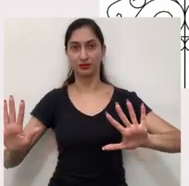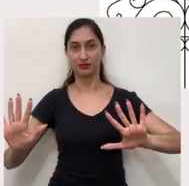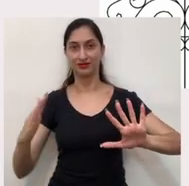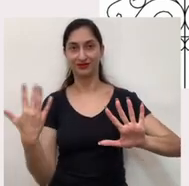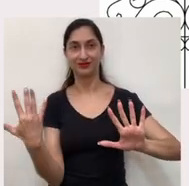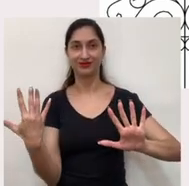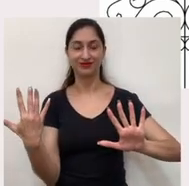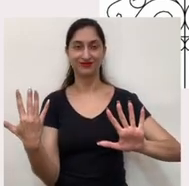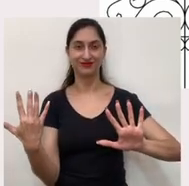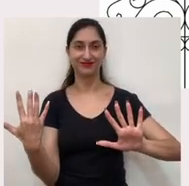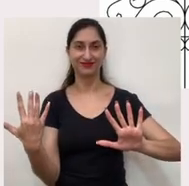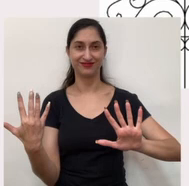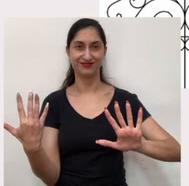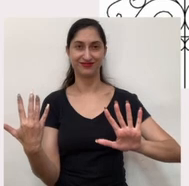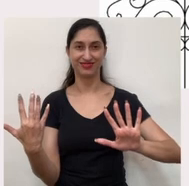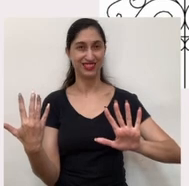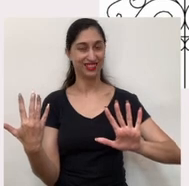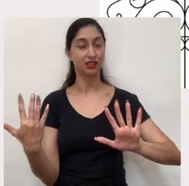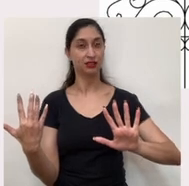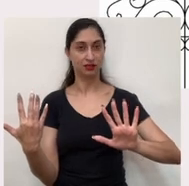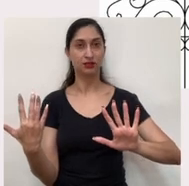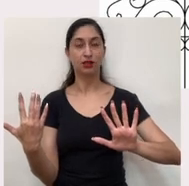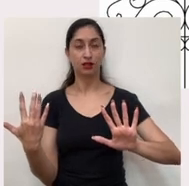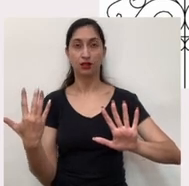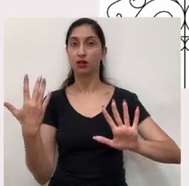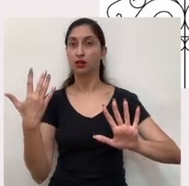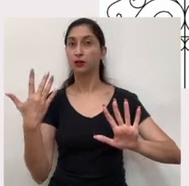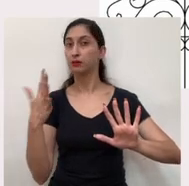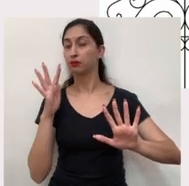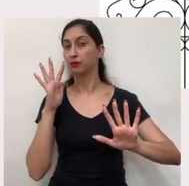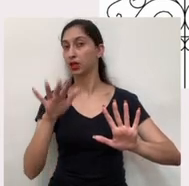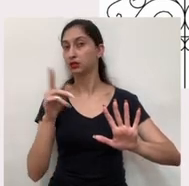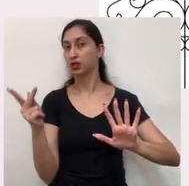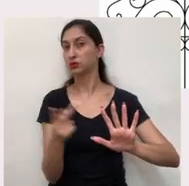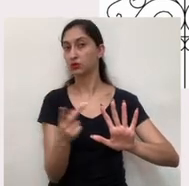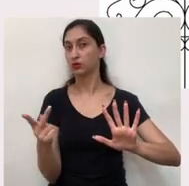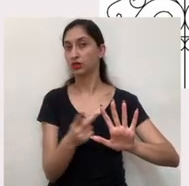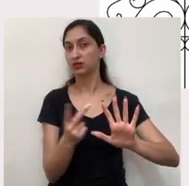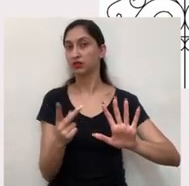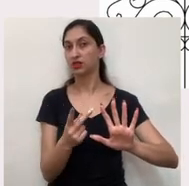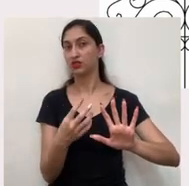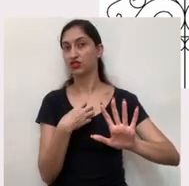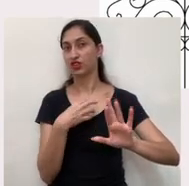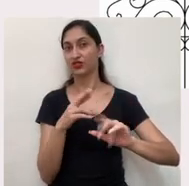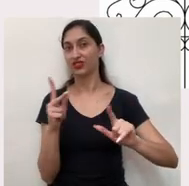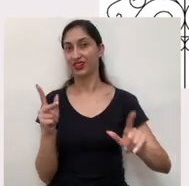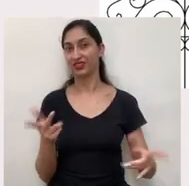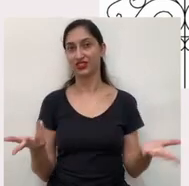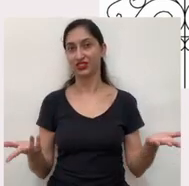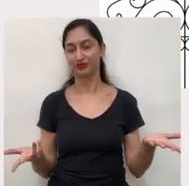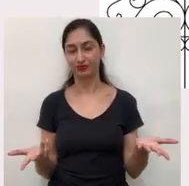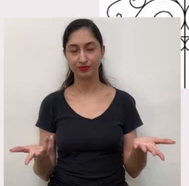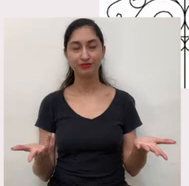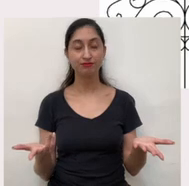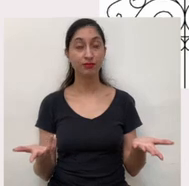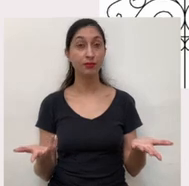Ele também não gera uma escrita equivalente, vamos dizer assim. Então, o inventário trabalha com